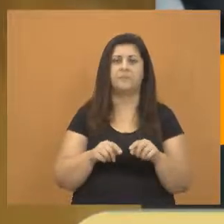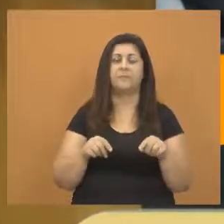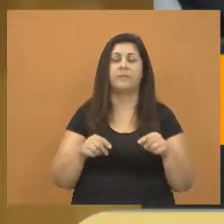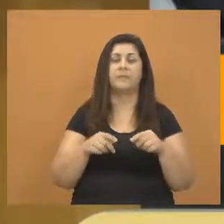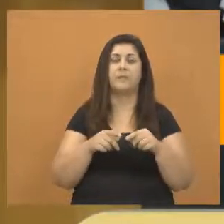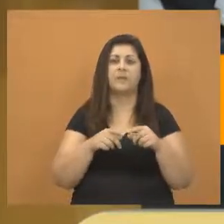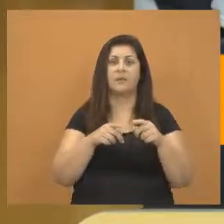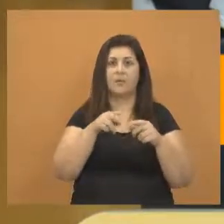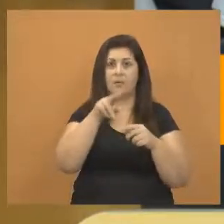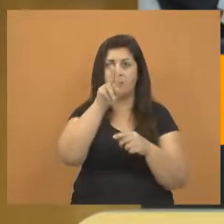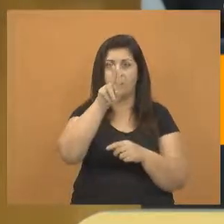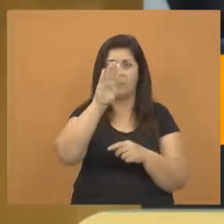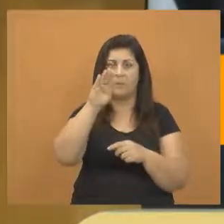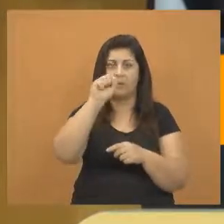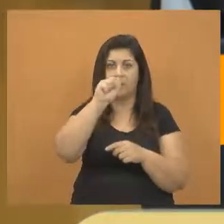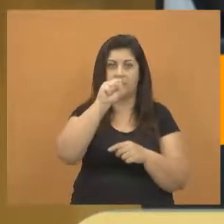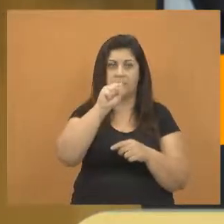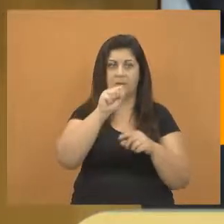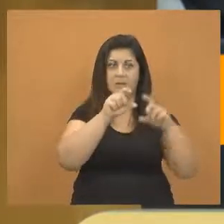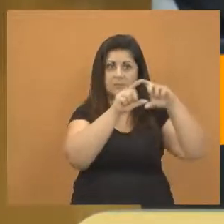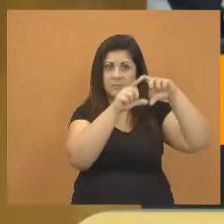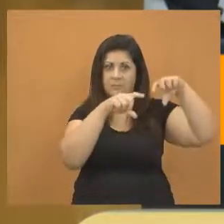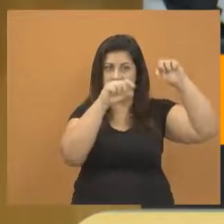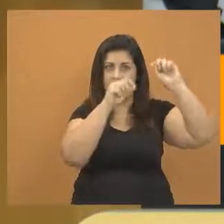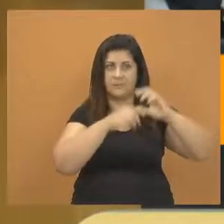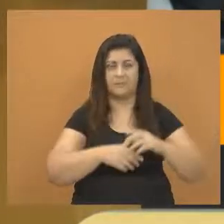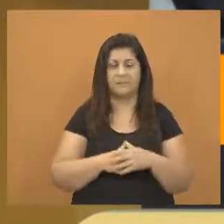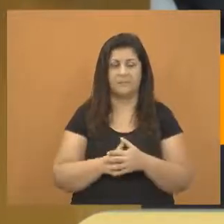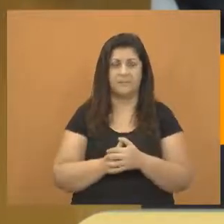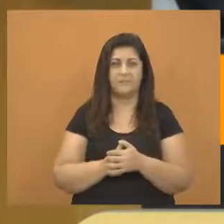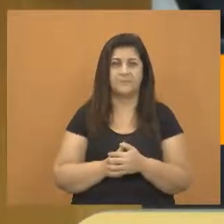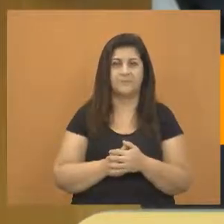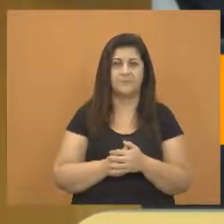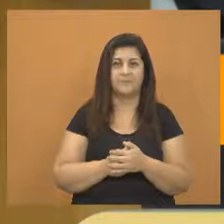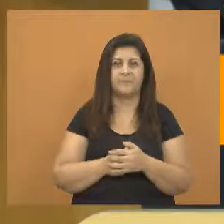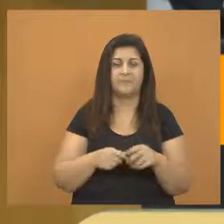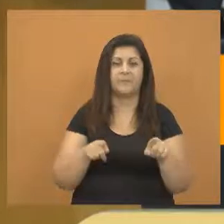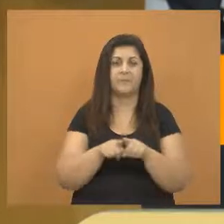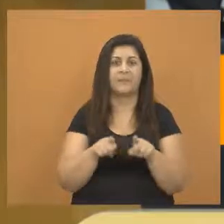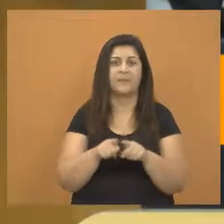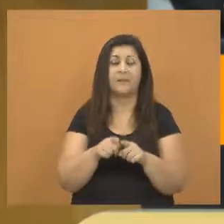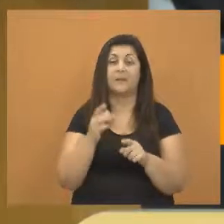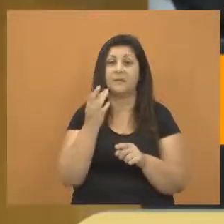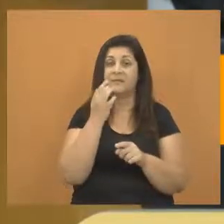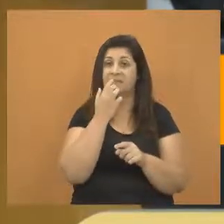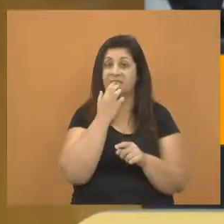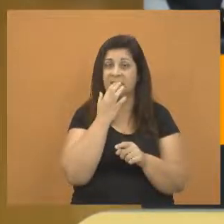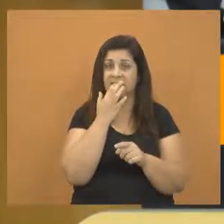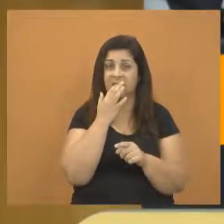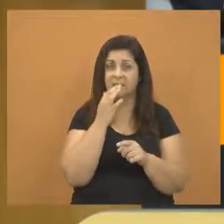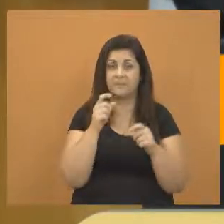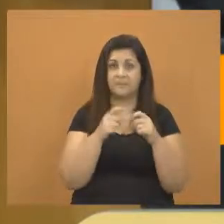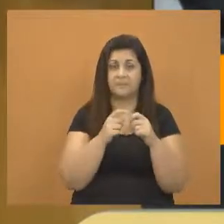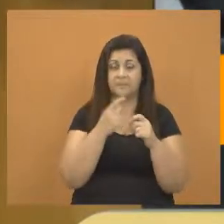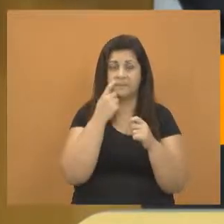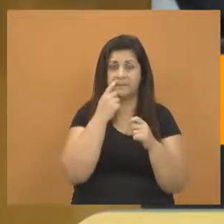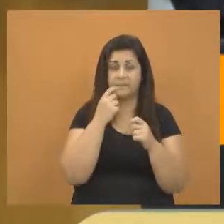Lua, consultório odontológico Bandeira Branca, consultório odontológico Parque Santo